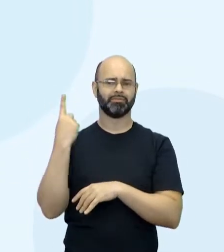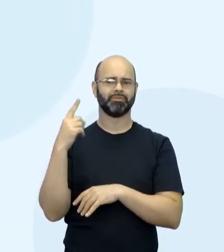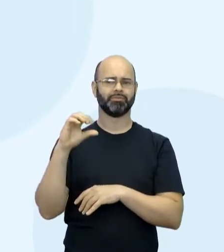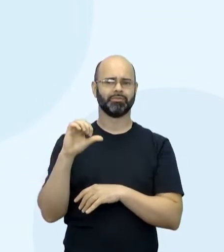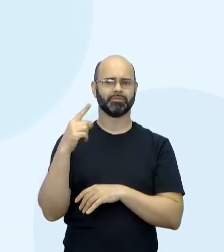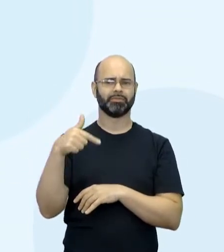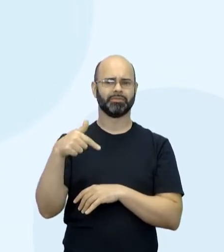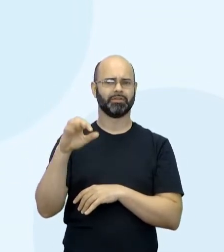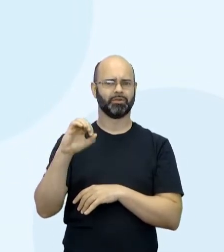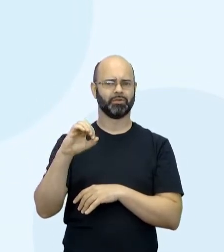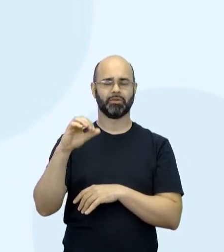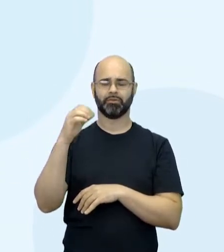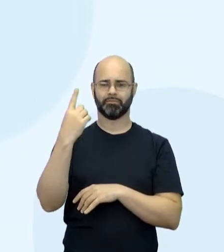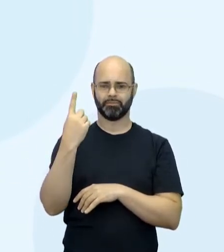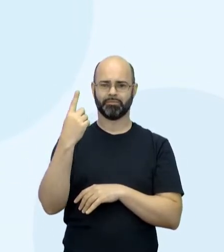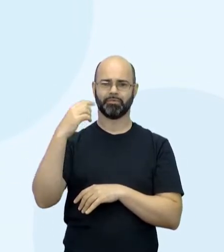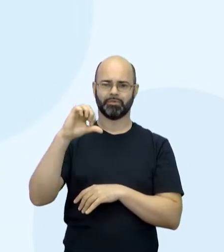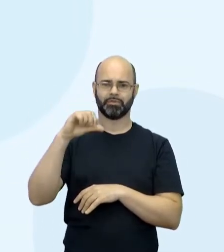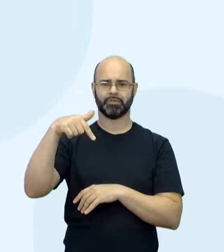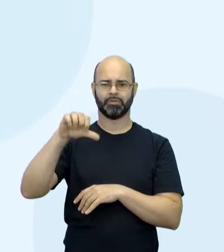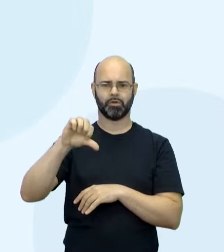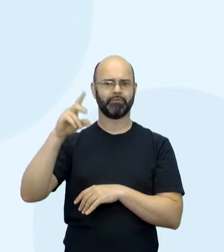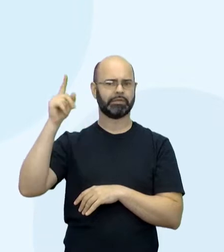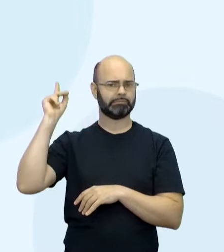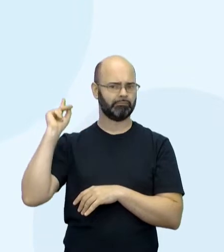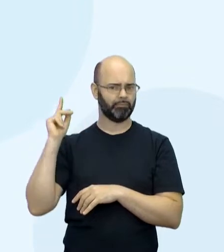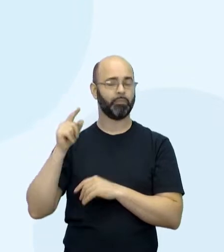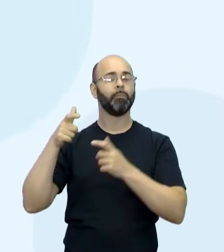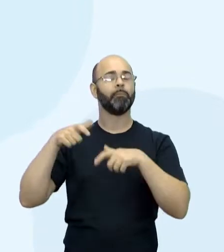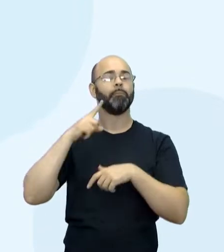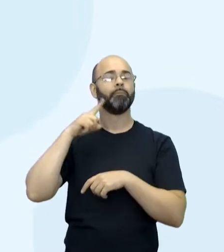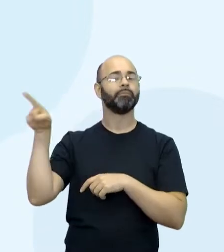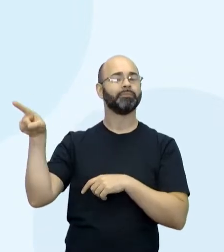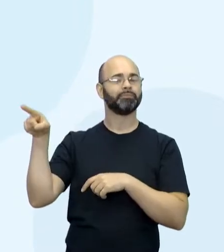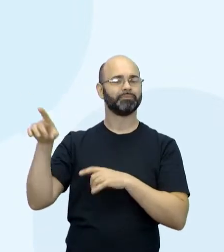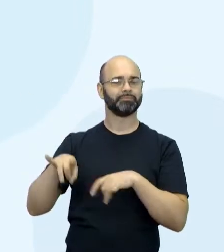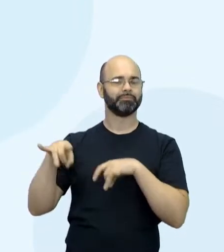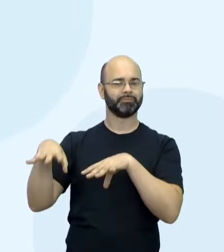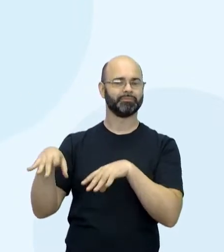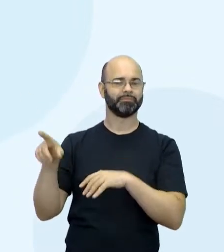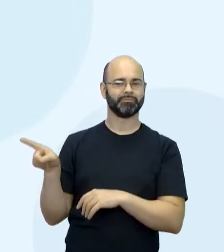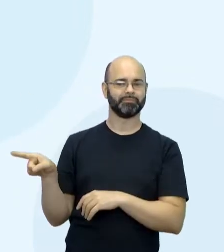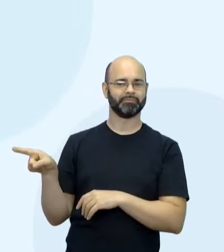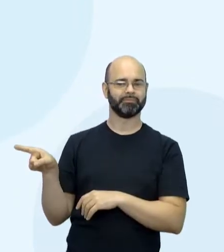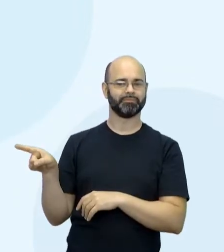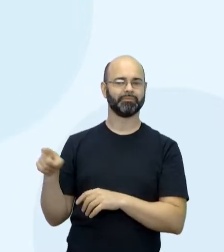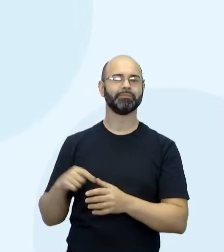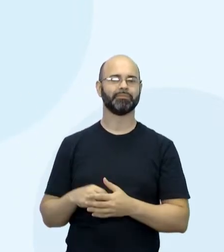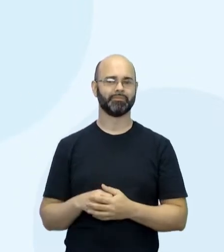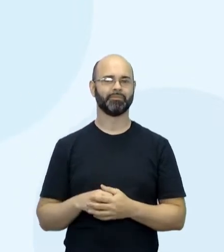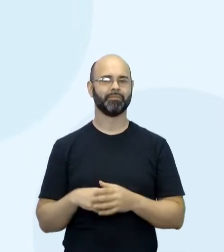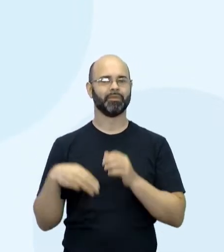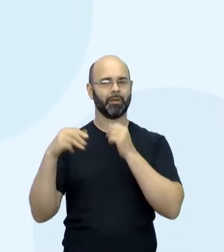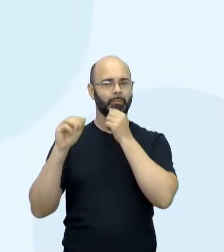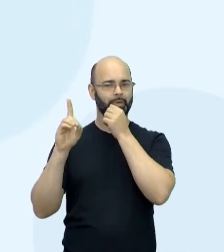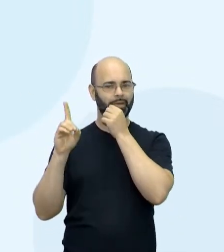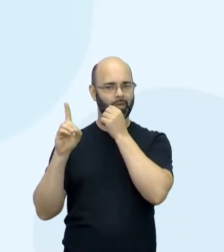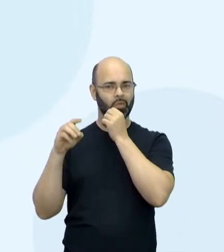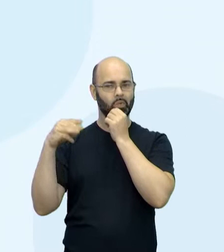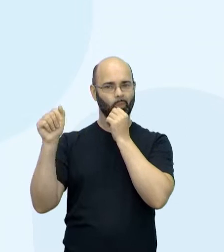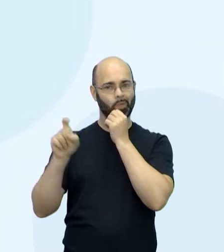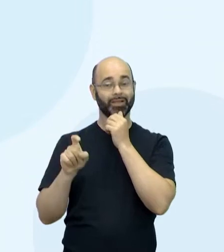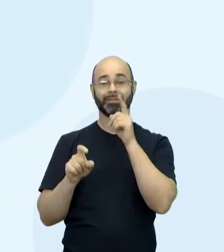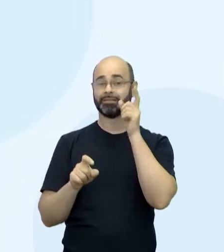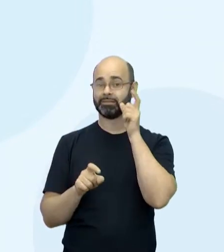anos de idade. Olha só, eu coloquei até a orientação de onde ele é. É interessante que, assim, para quem